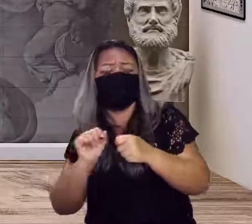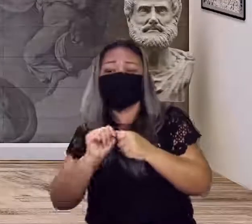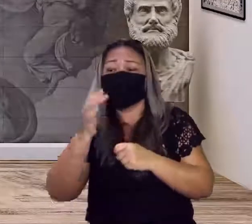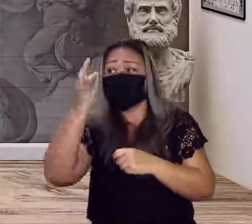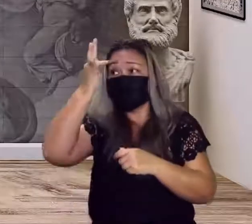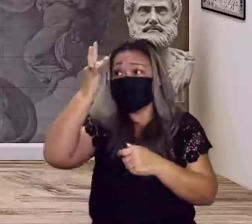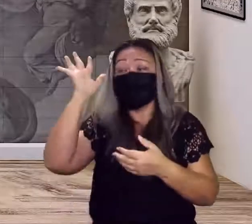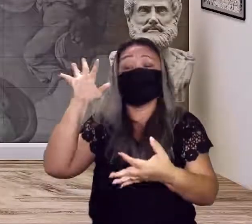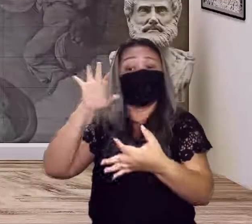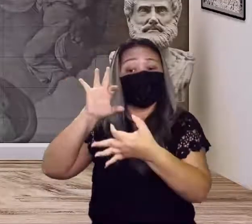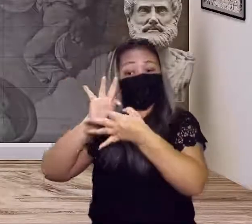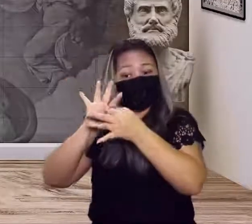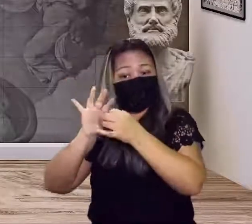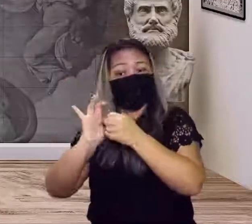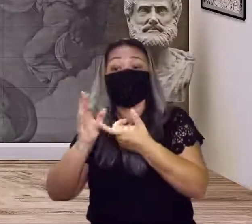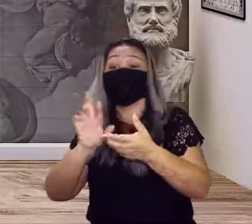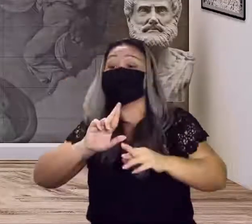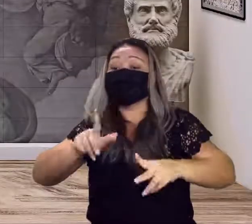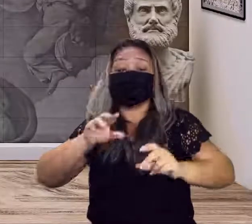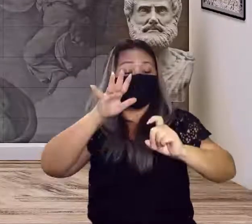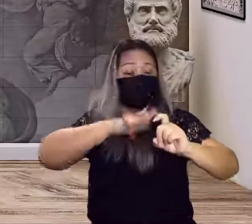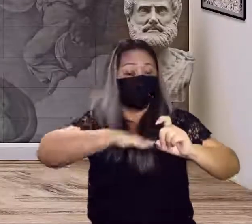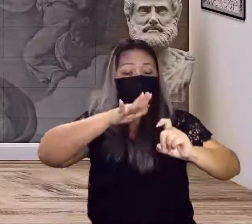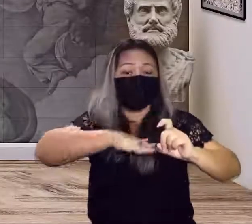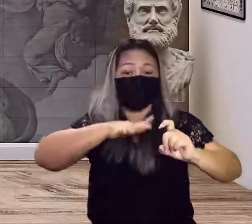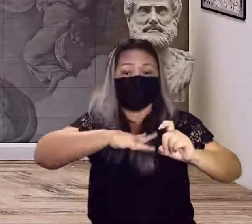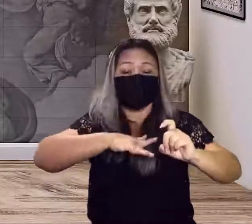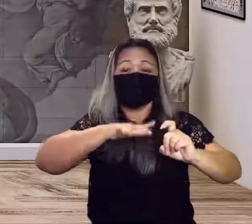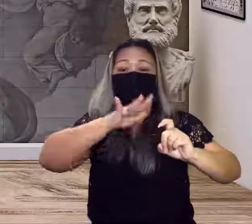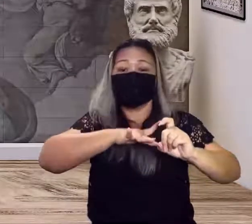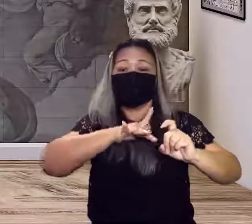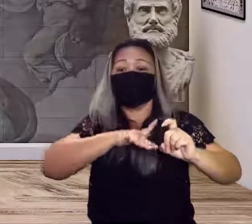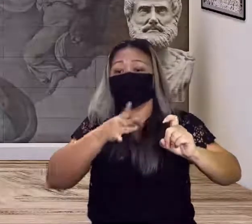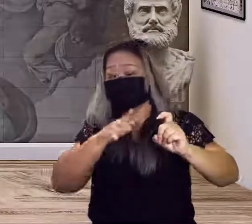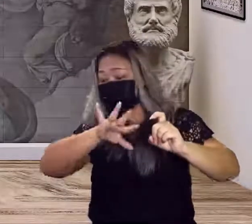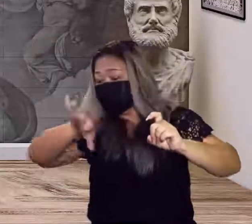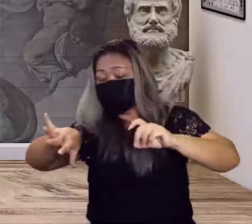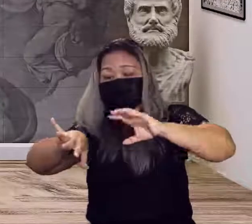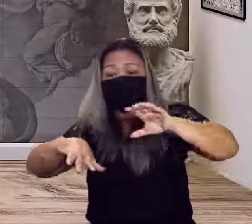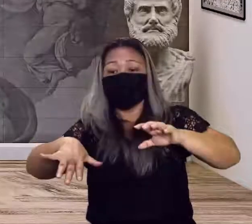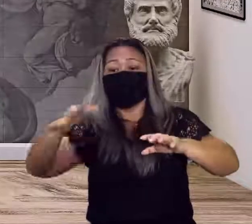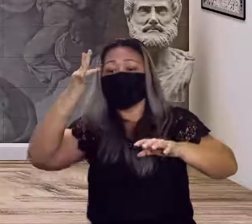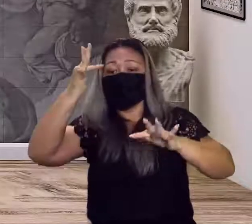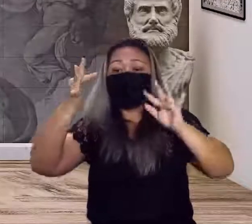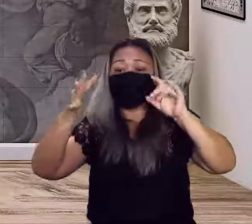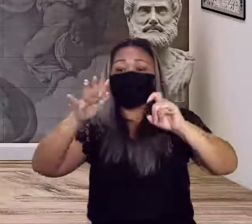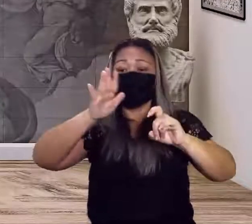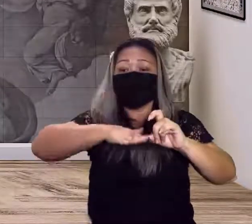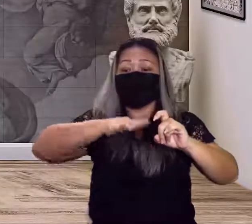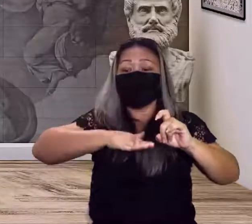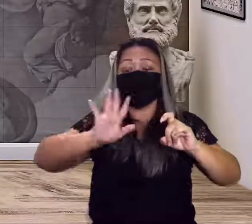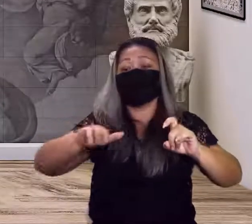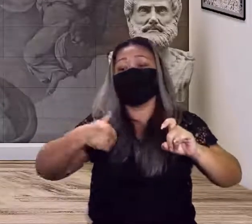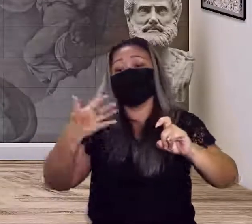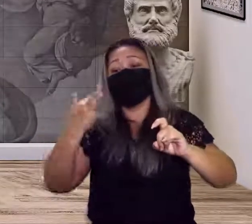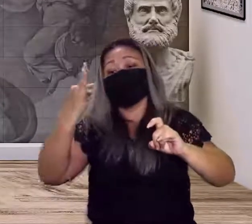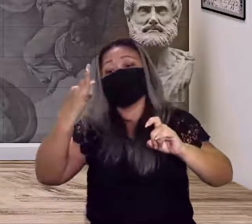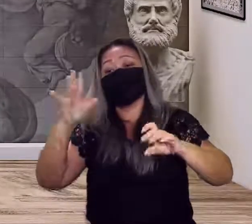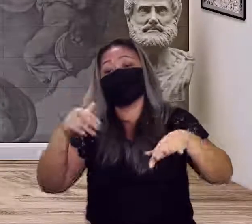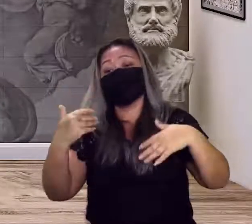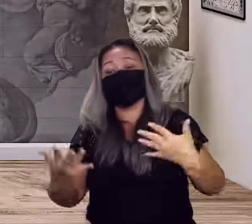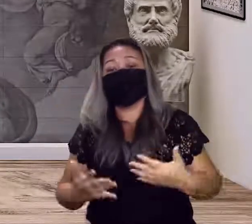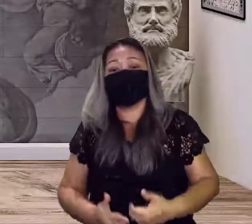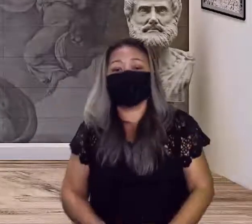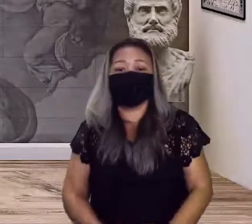ser coerente, tá? Diferente do mito. Então essa é a verdade entre os dois. Tem essa coerência para a filosofia e para o mito,